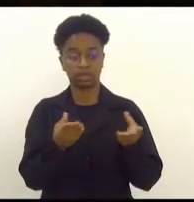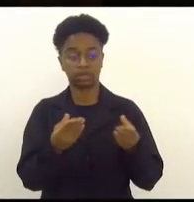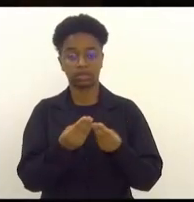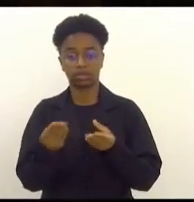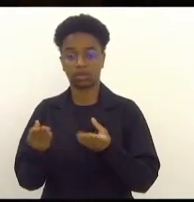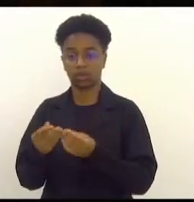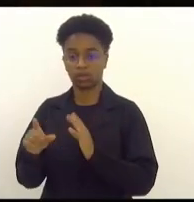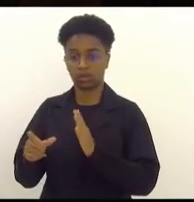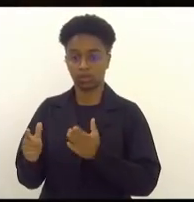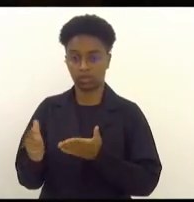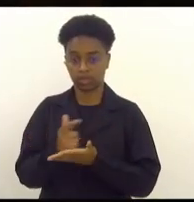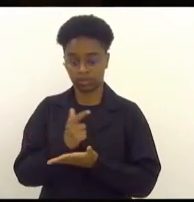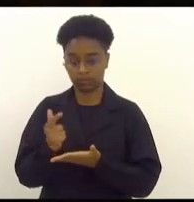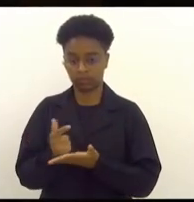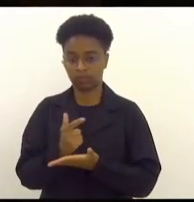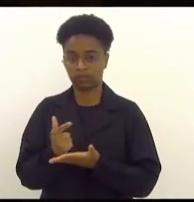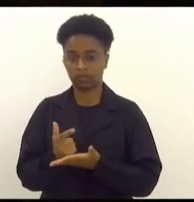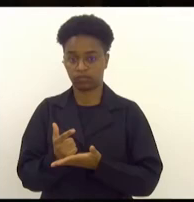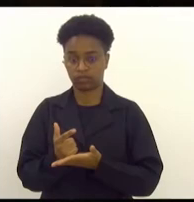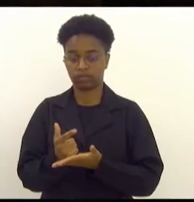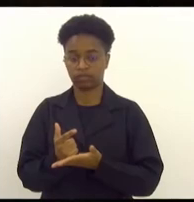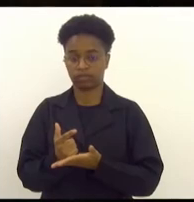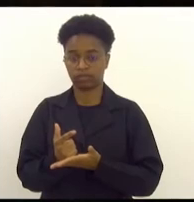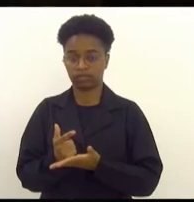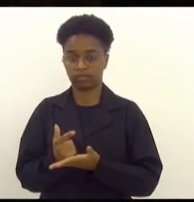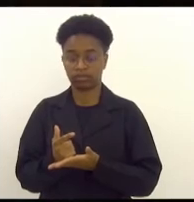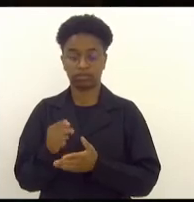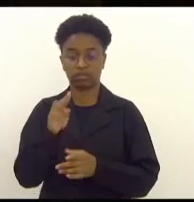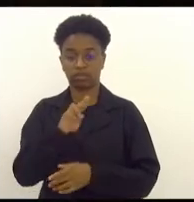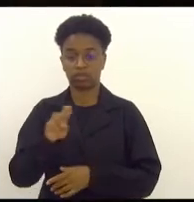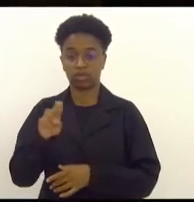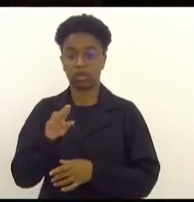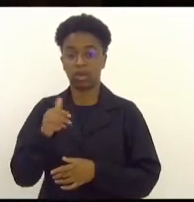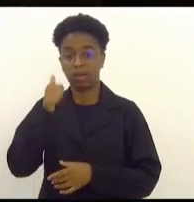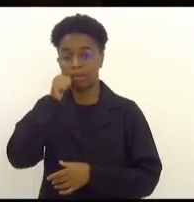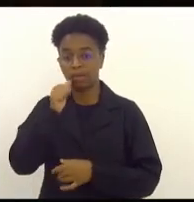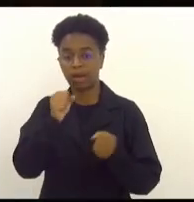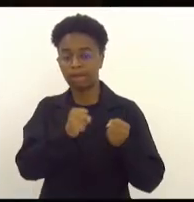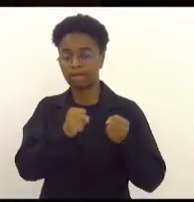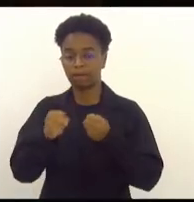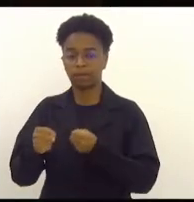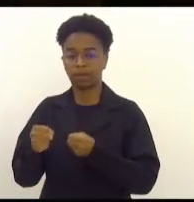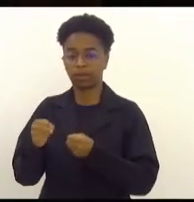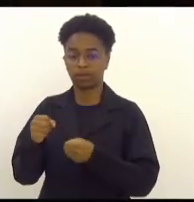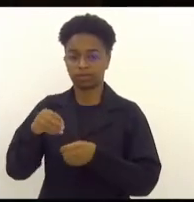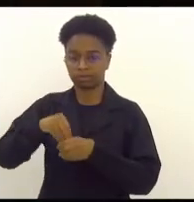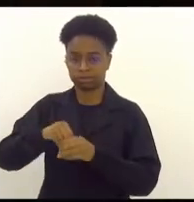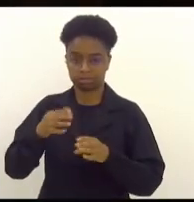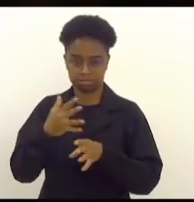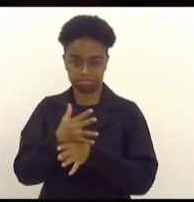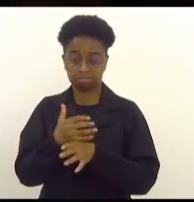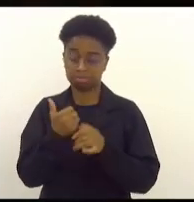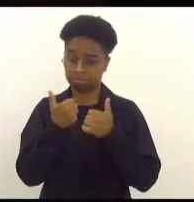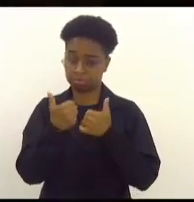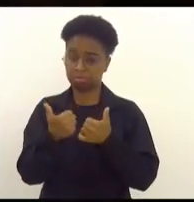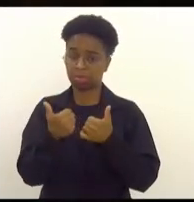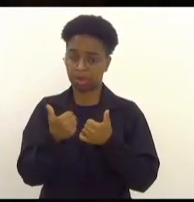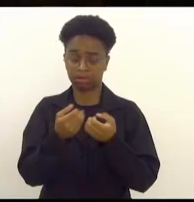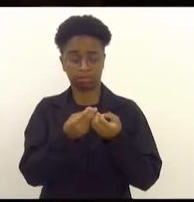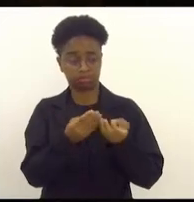né que se titula o poder das mulheres na cidade tudo bem distribuiu